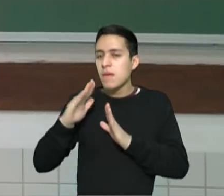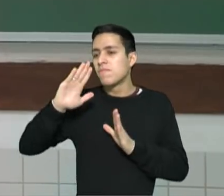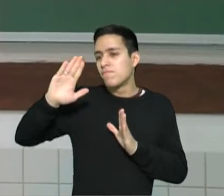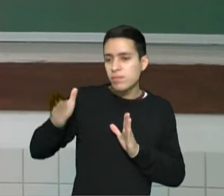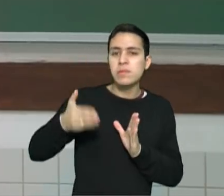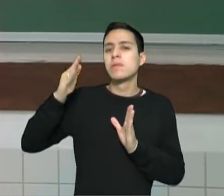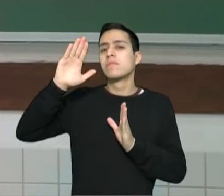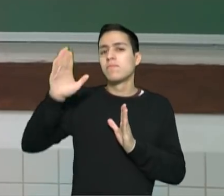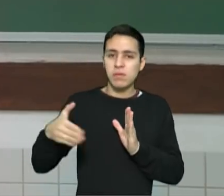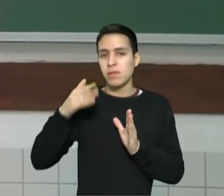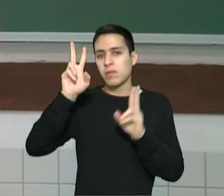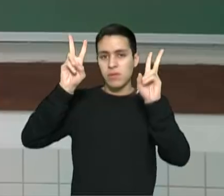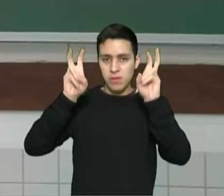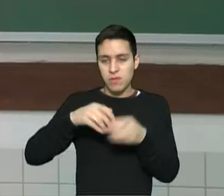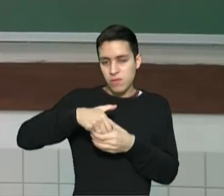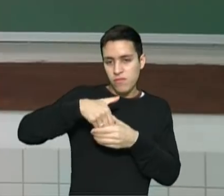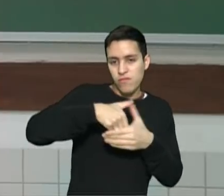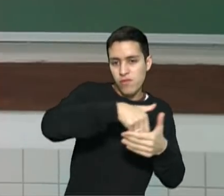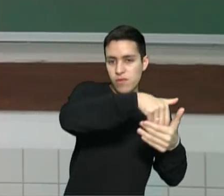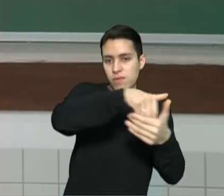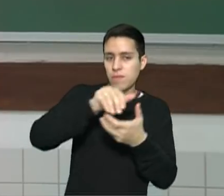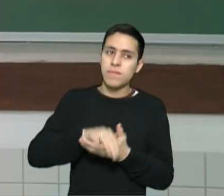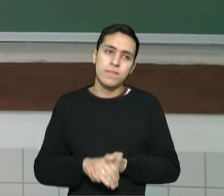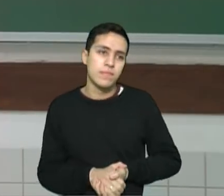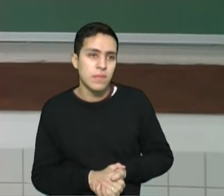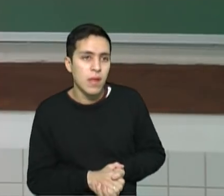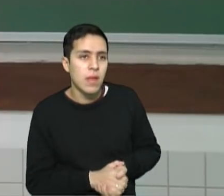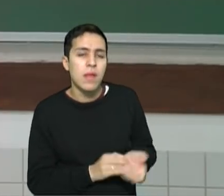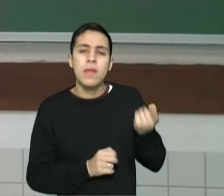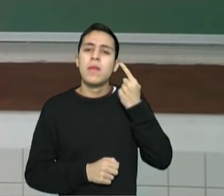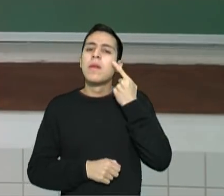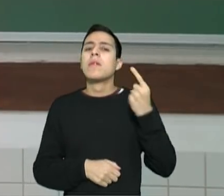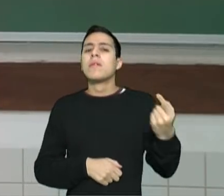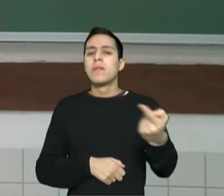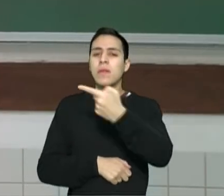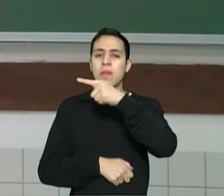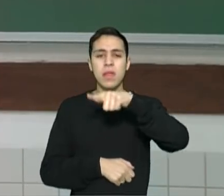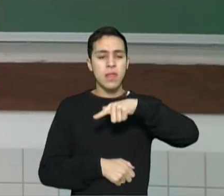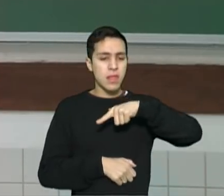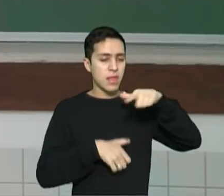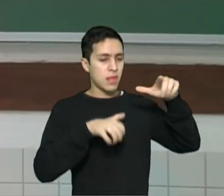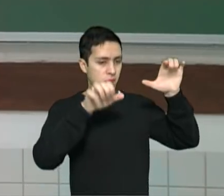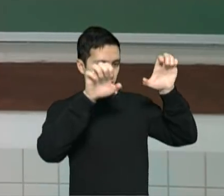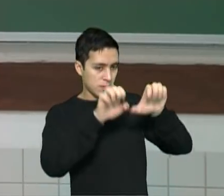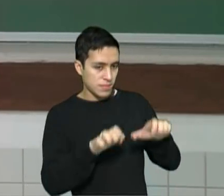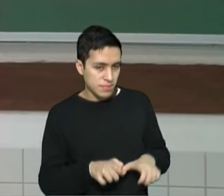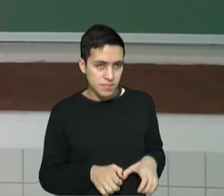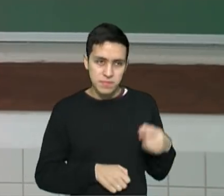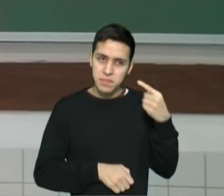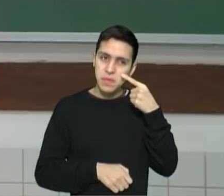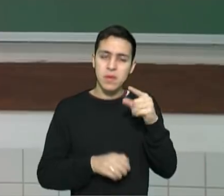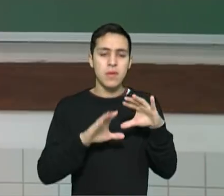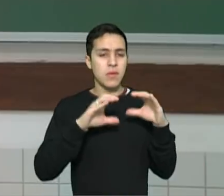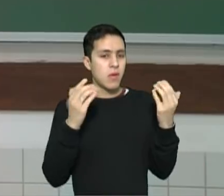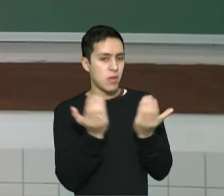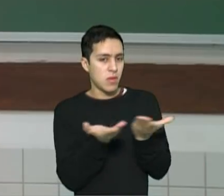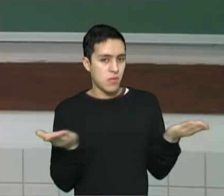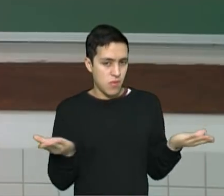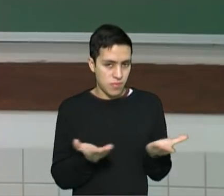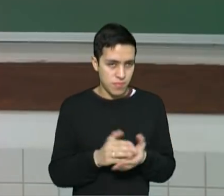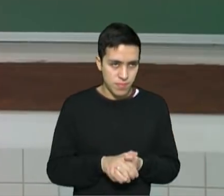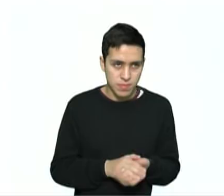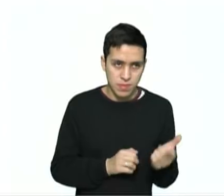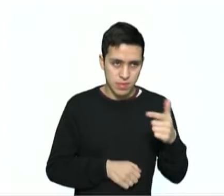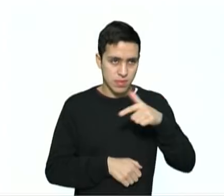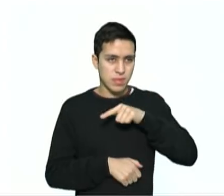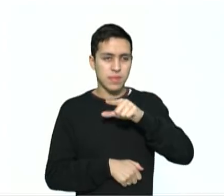no quesito votação. Dentro disso, nós vamos ter essa estruturação do Conselho hoje. Então, nós vamos ter